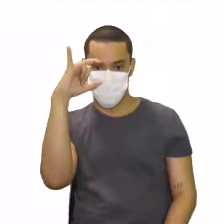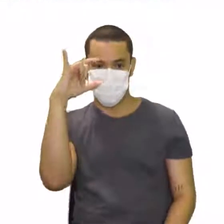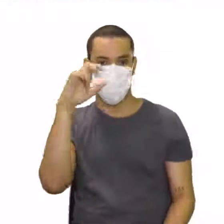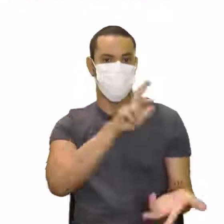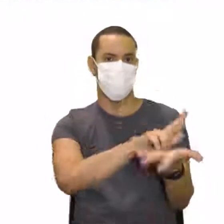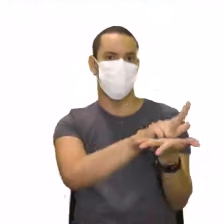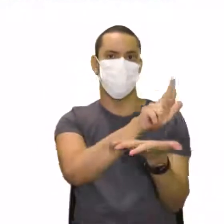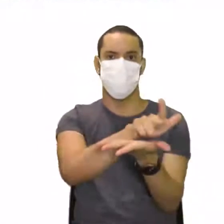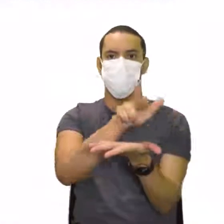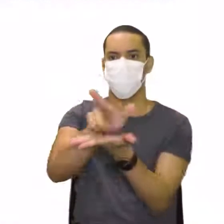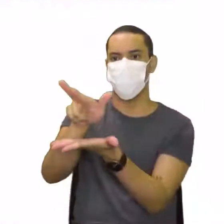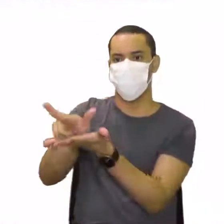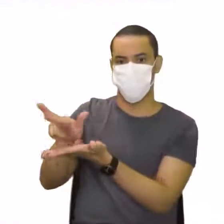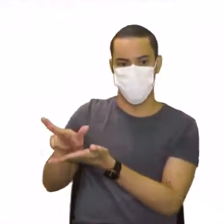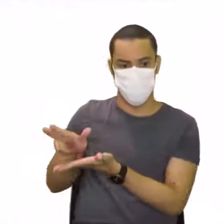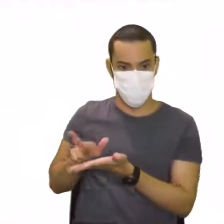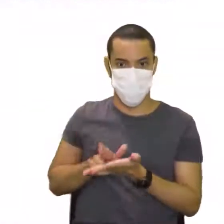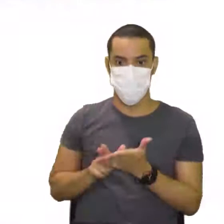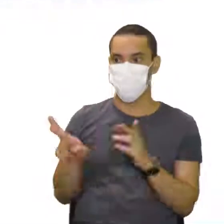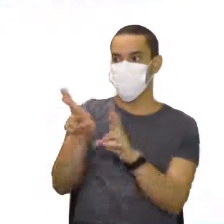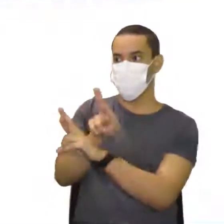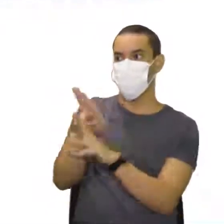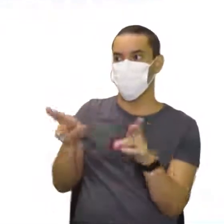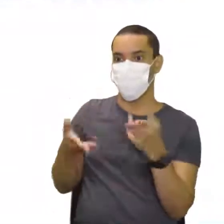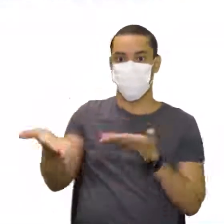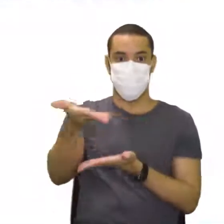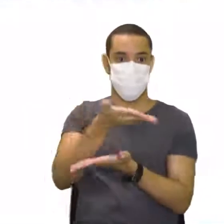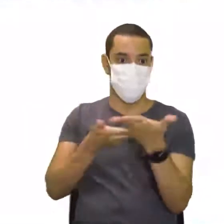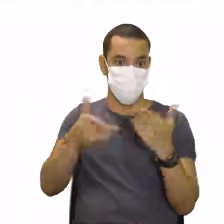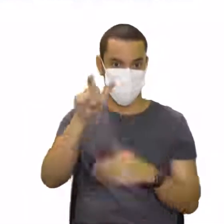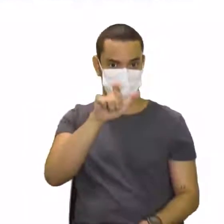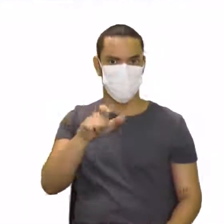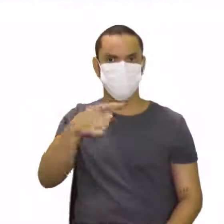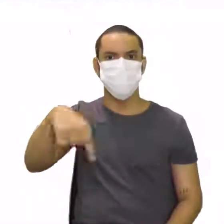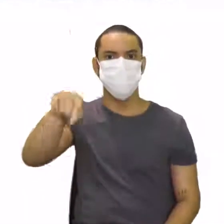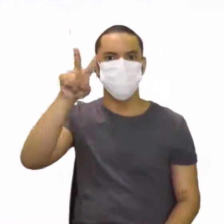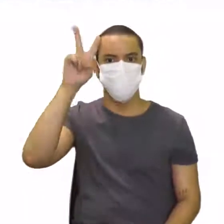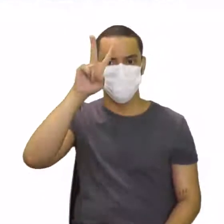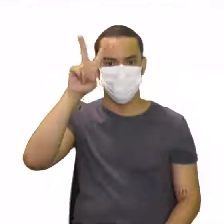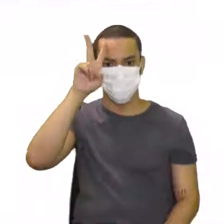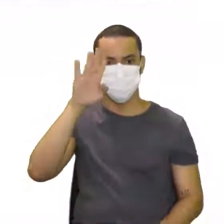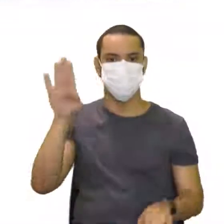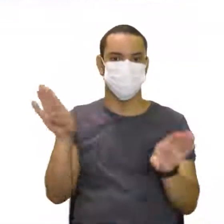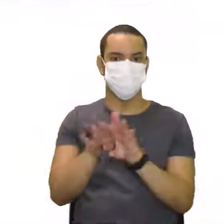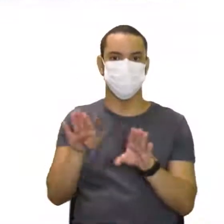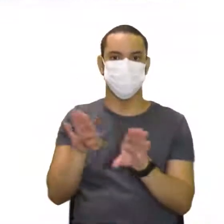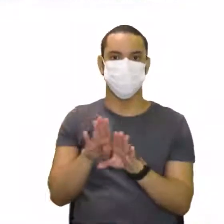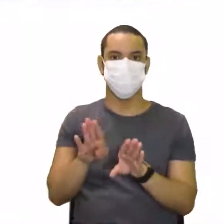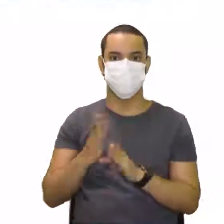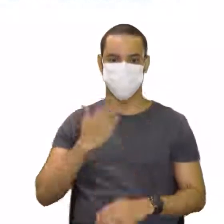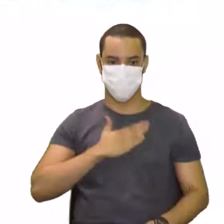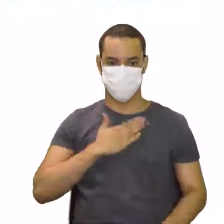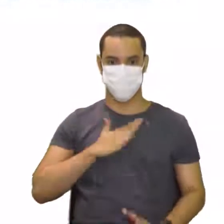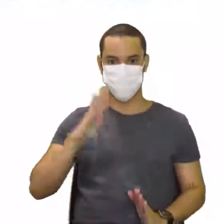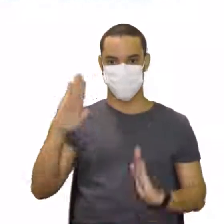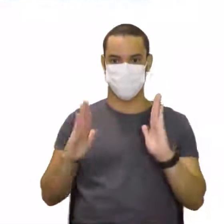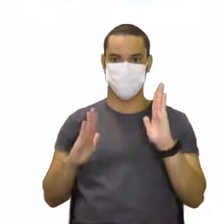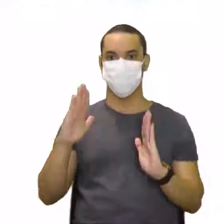outros, revolucionaram os relacionamentos humanos. Quem lembra também, pessoal, isso é mais da minha